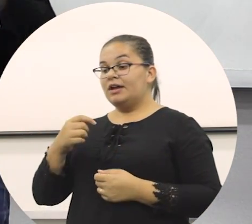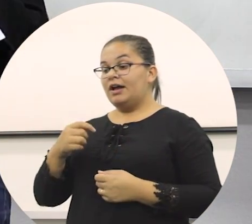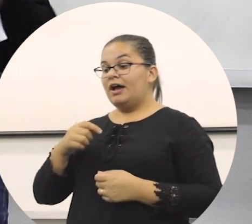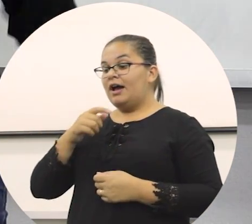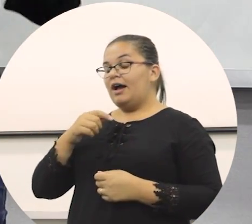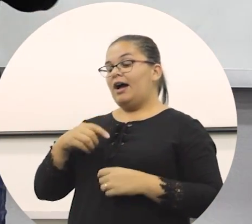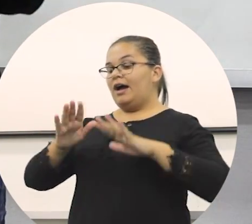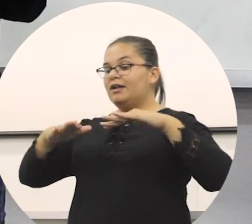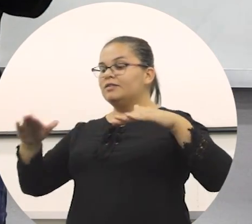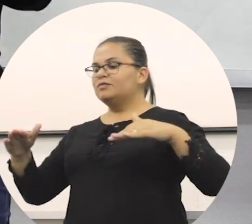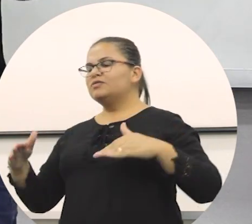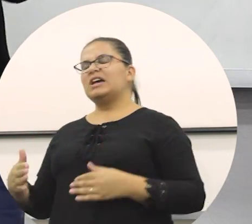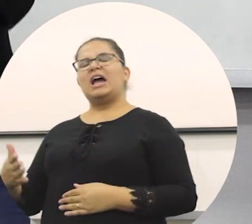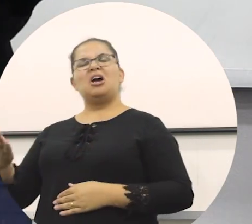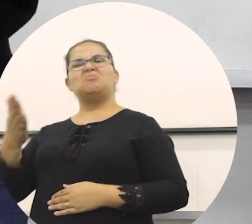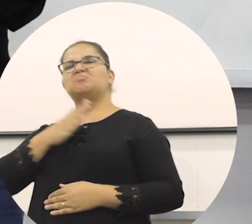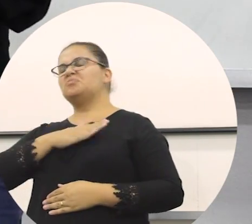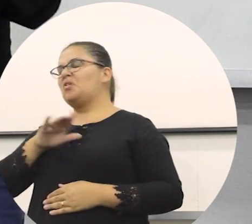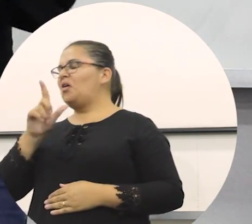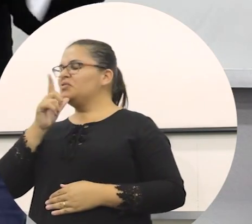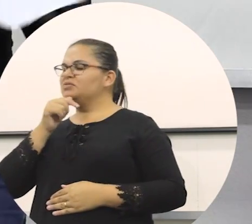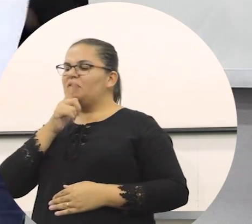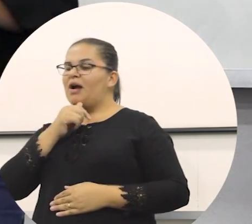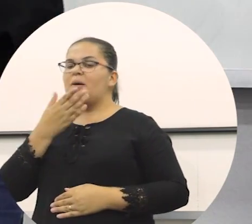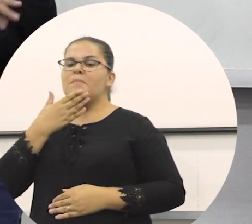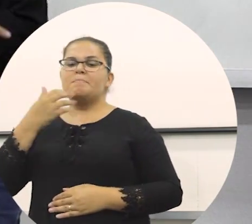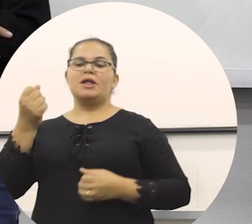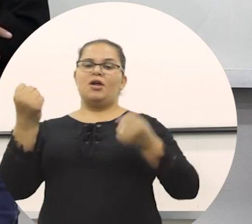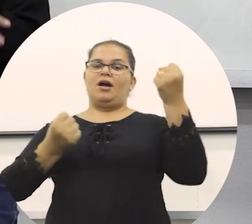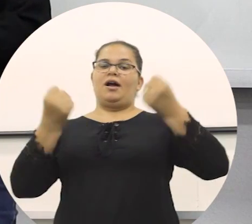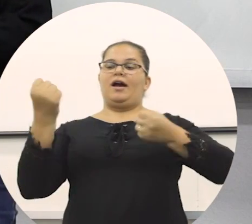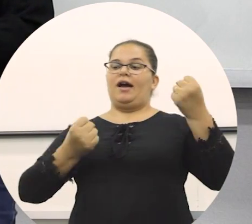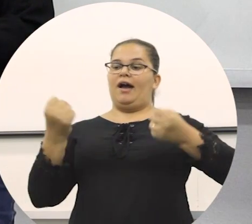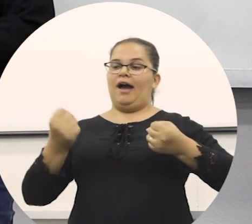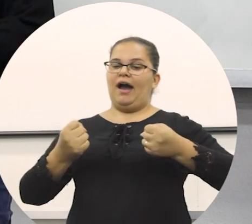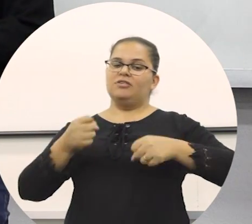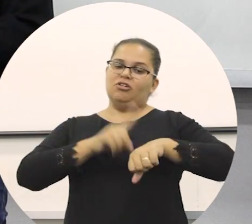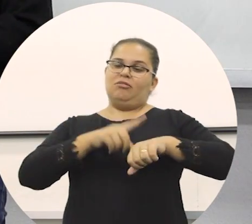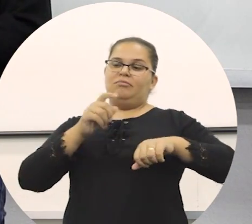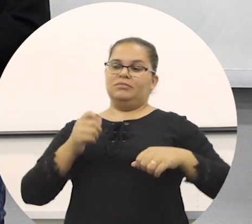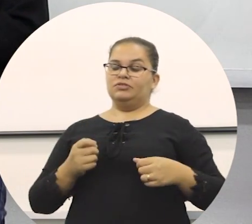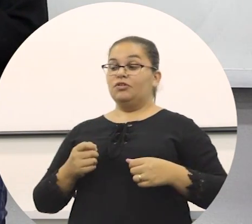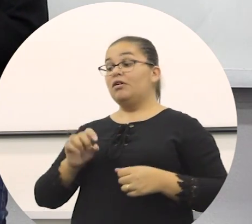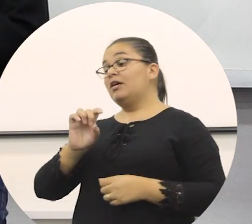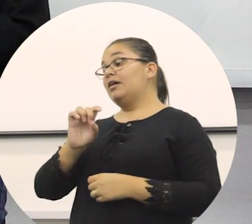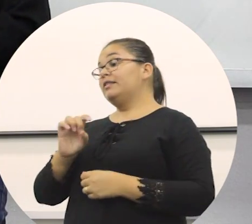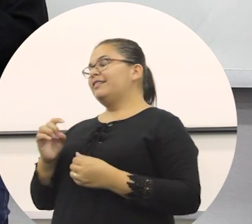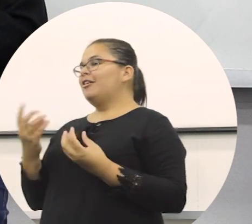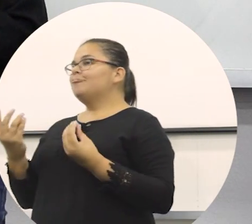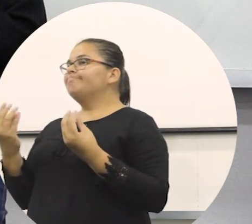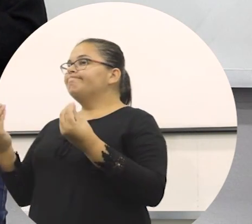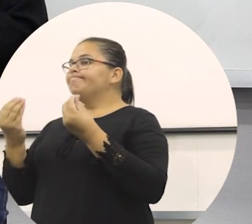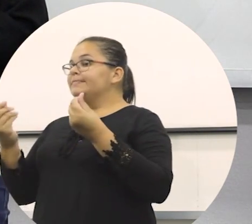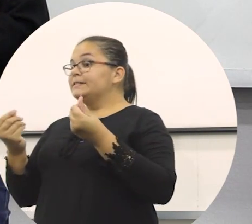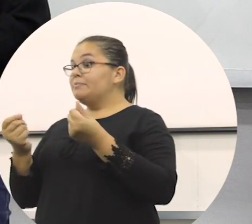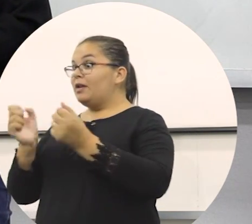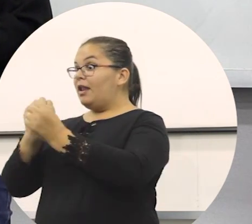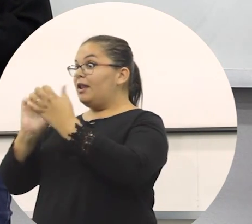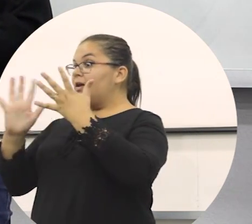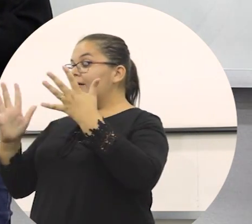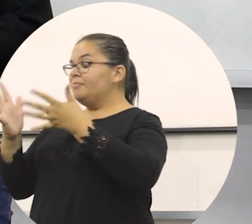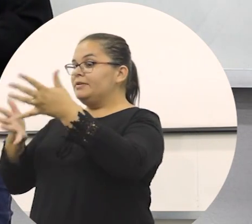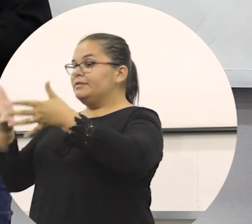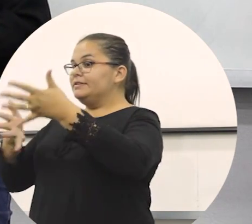ele pegou o carro bateu na árvore, mas o carro não virou, só machucou um pouquinho o braço. Então, assim, a riqueza na produção em Libras